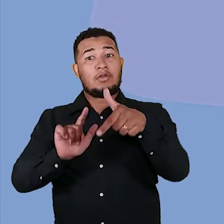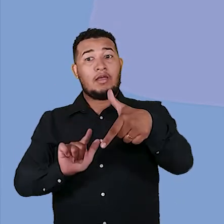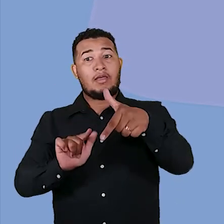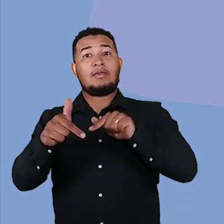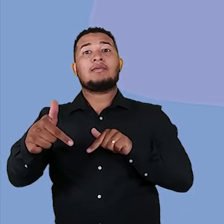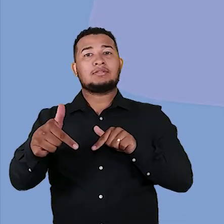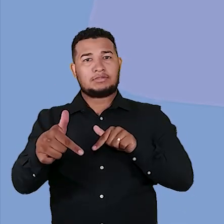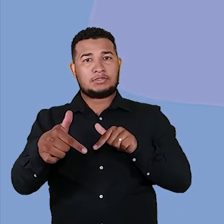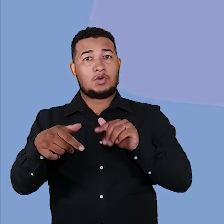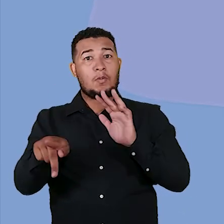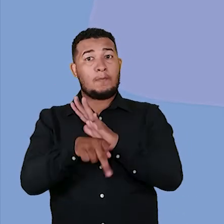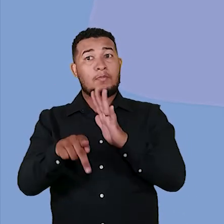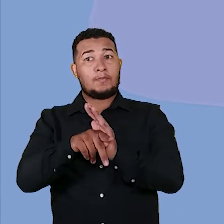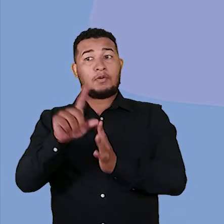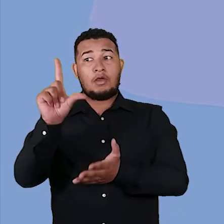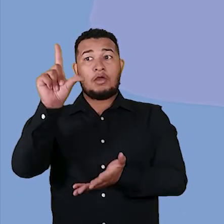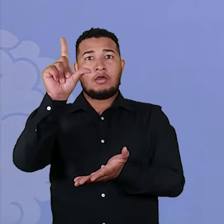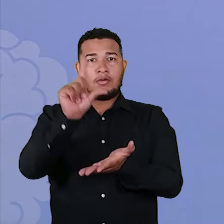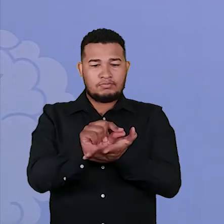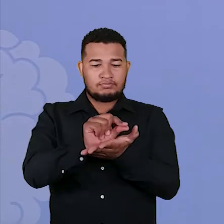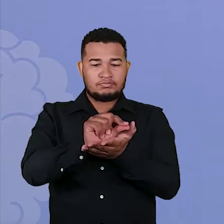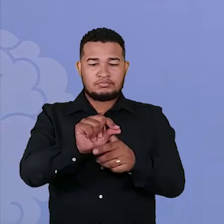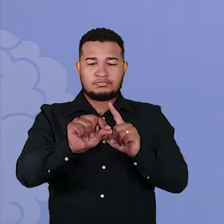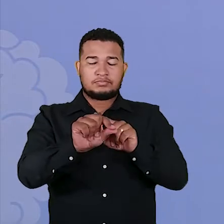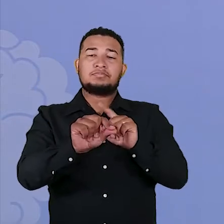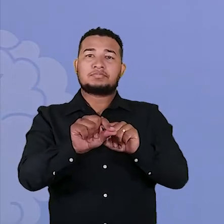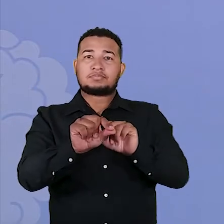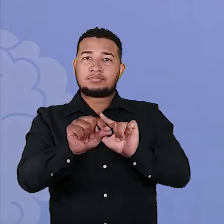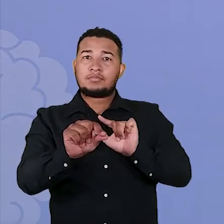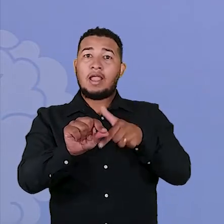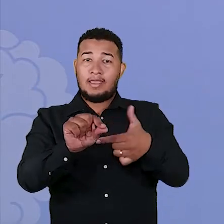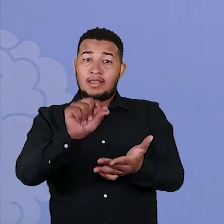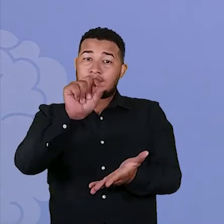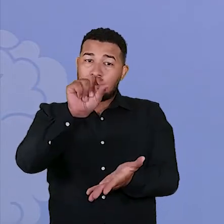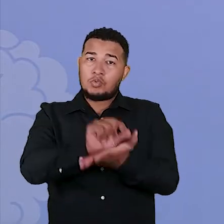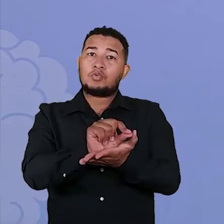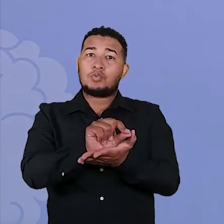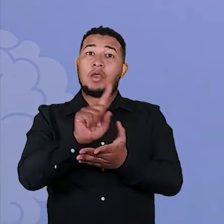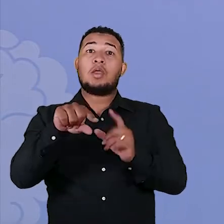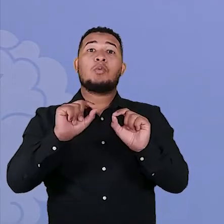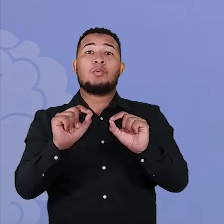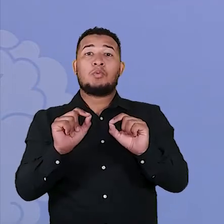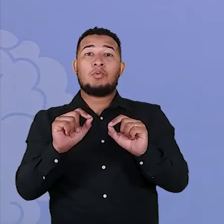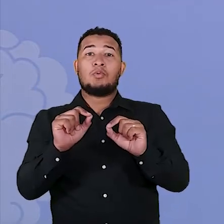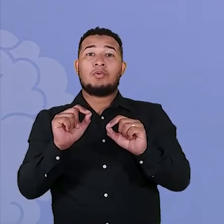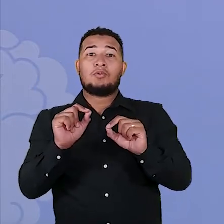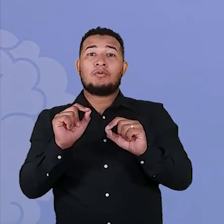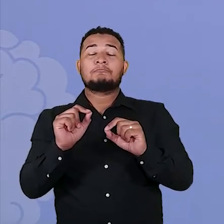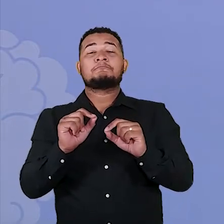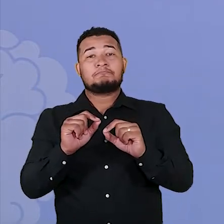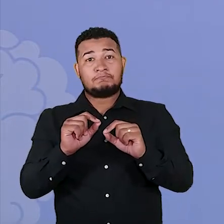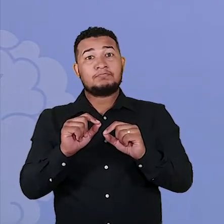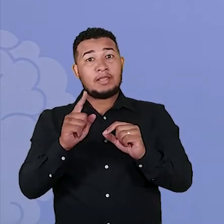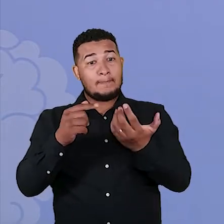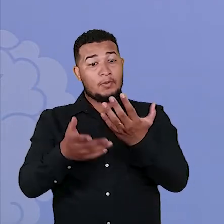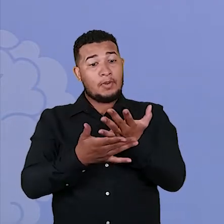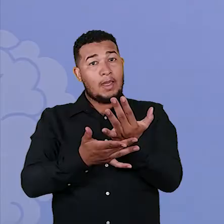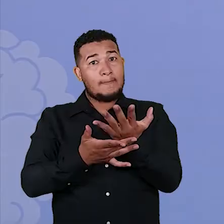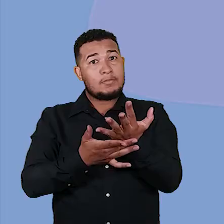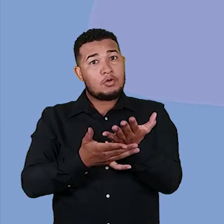só, é correto afirmar que a reação à força que o pássaro está exercendo sobre a mão do garoto é o